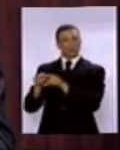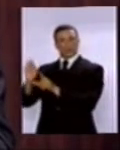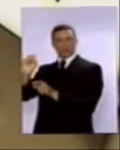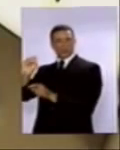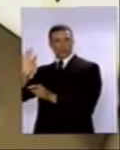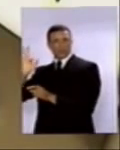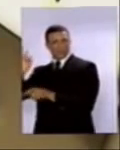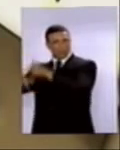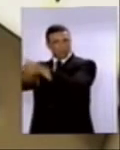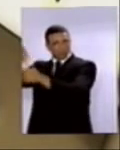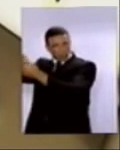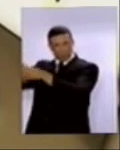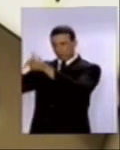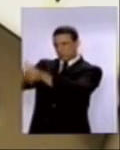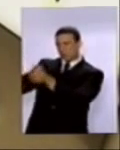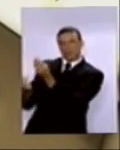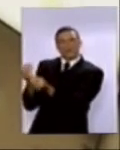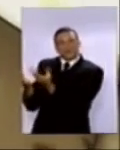federal